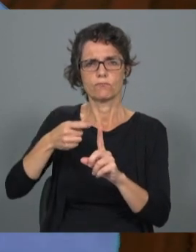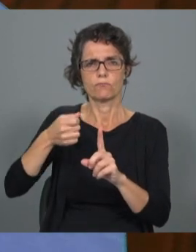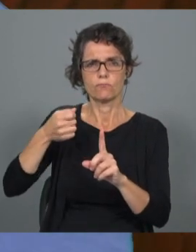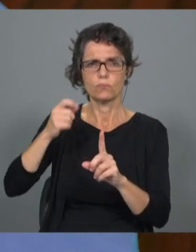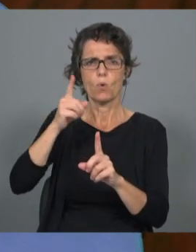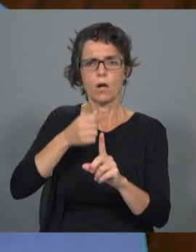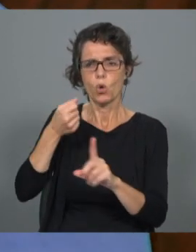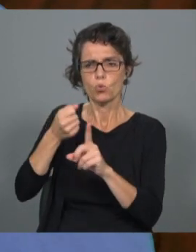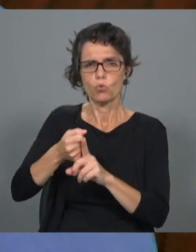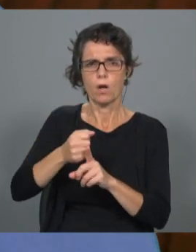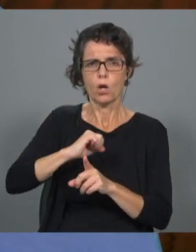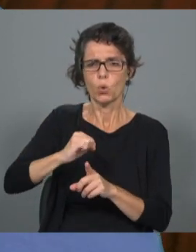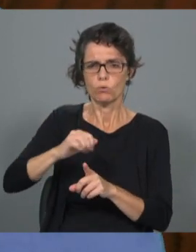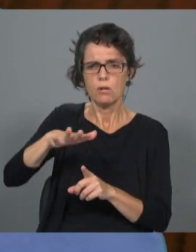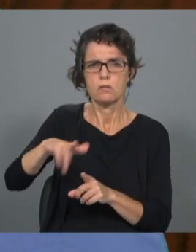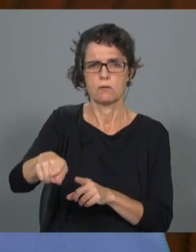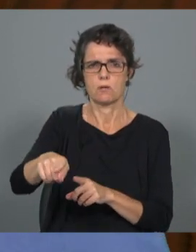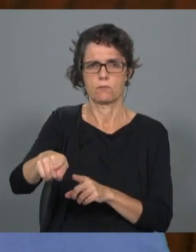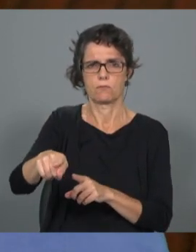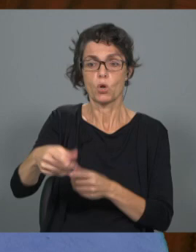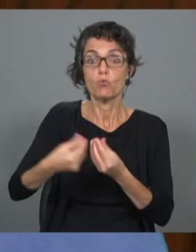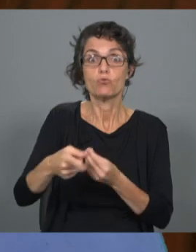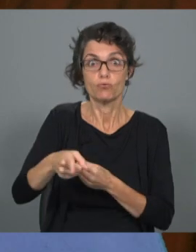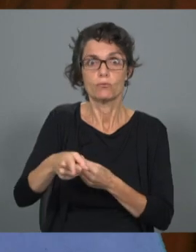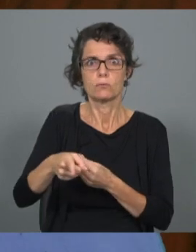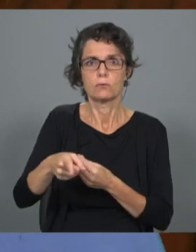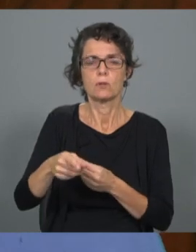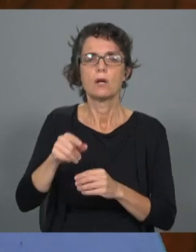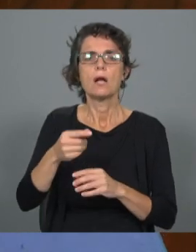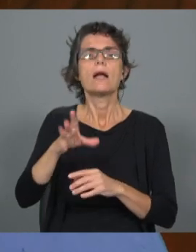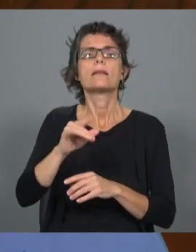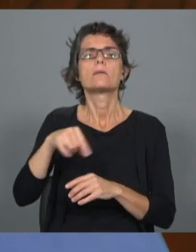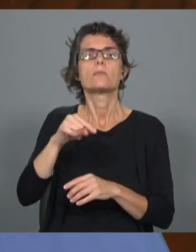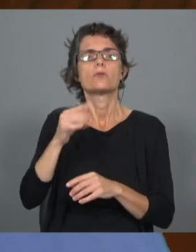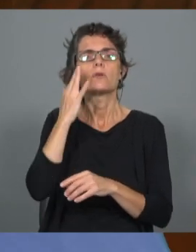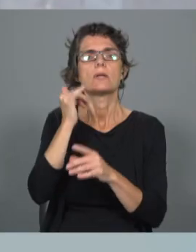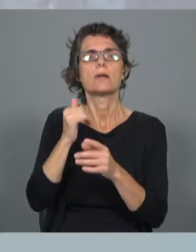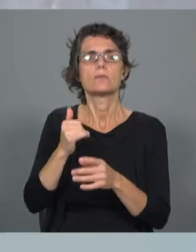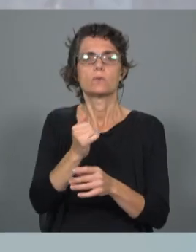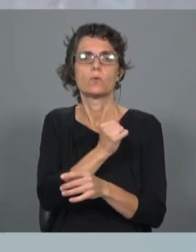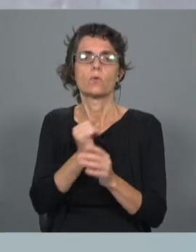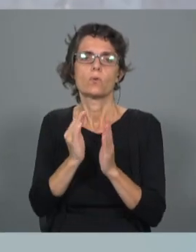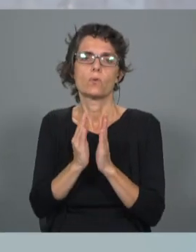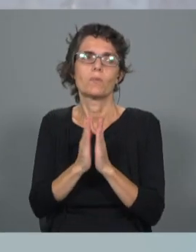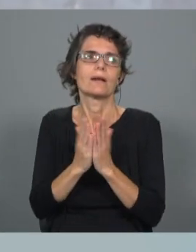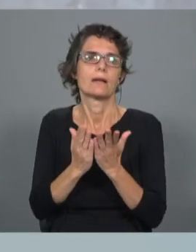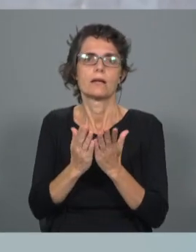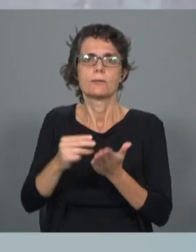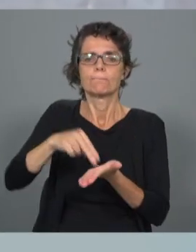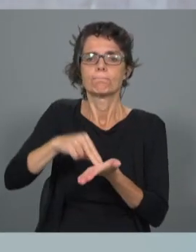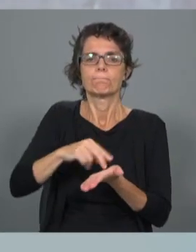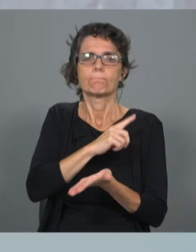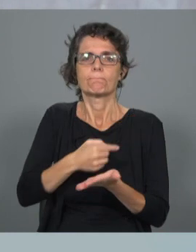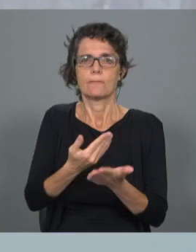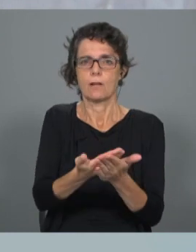enquanto Igreja, antes de mais, nós procuramos ser a presença junto daqueles que mais sofrem. É o que